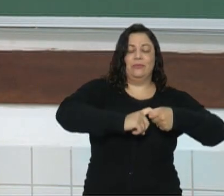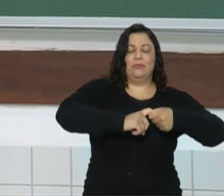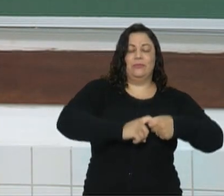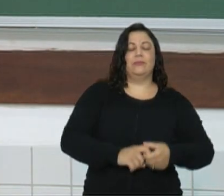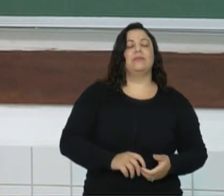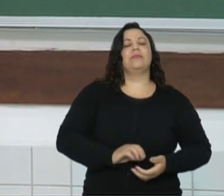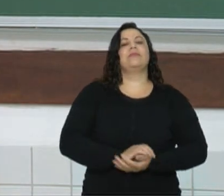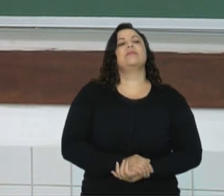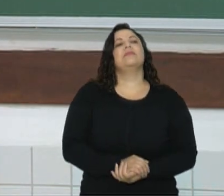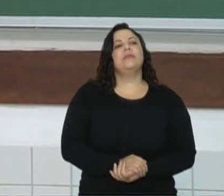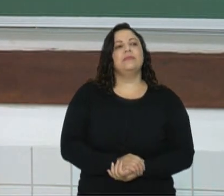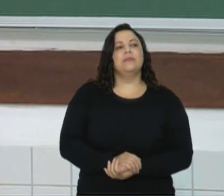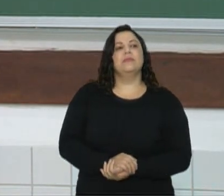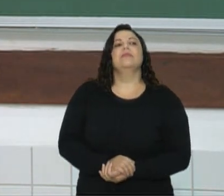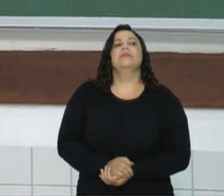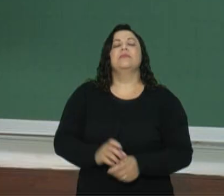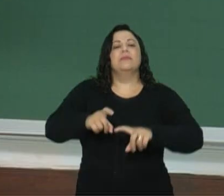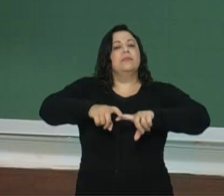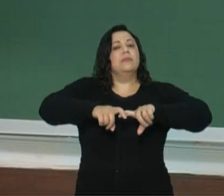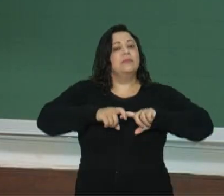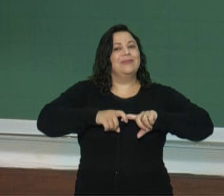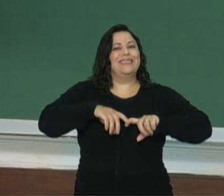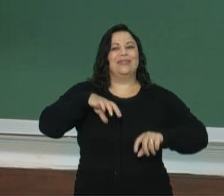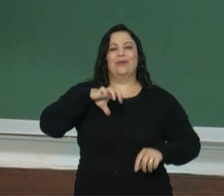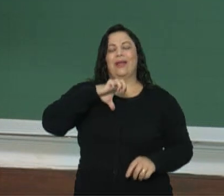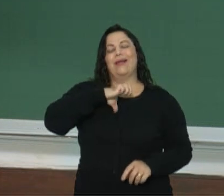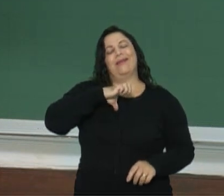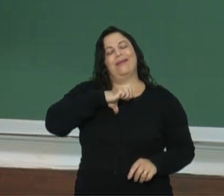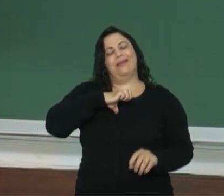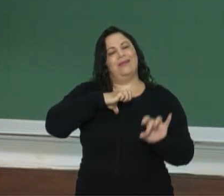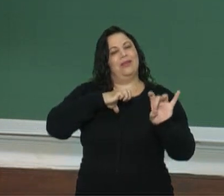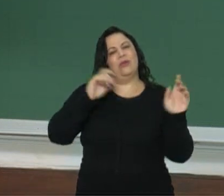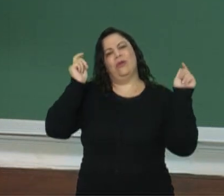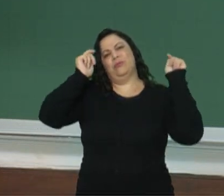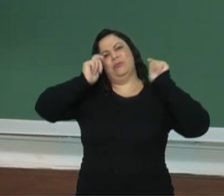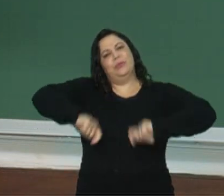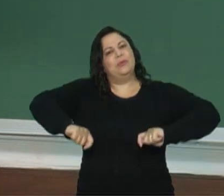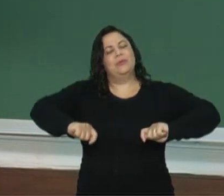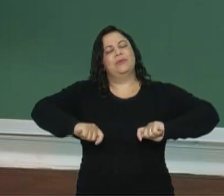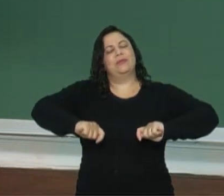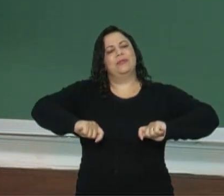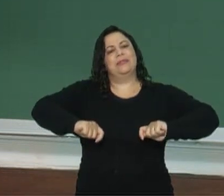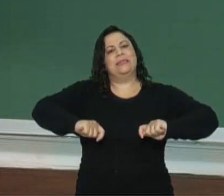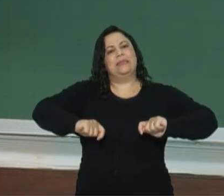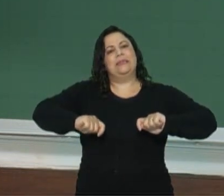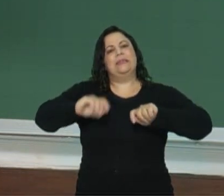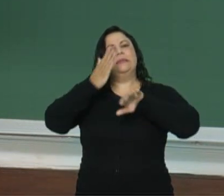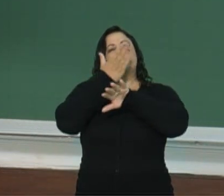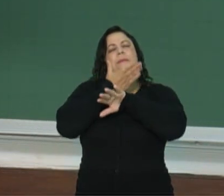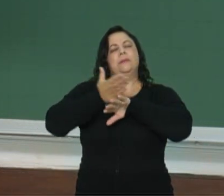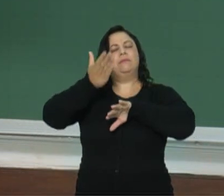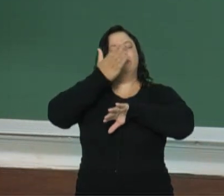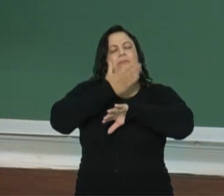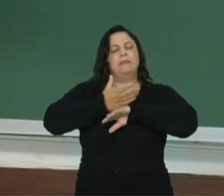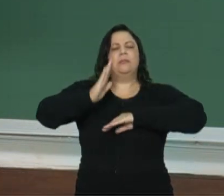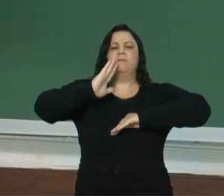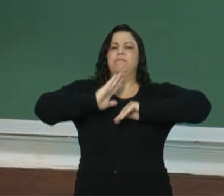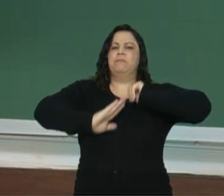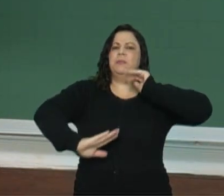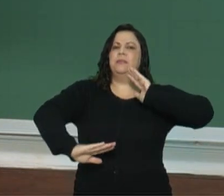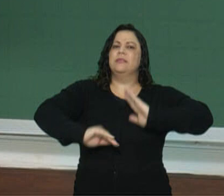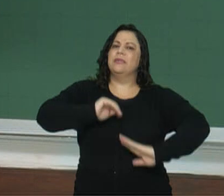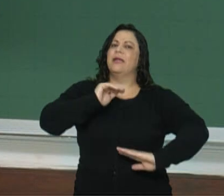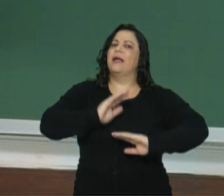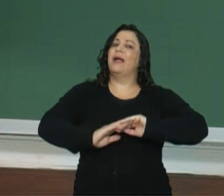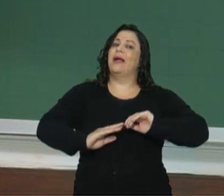Por isso, a ética só é possível ser praticada na convivência. Só é possível